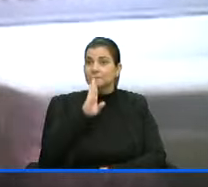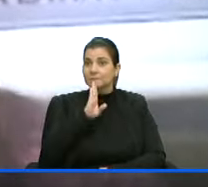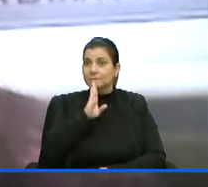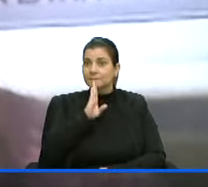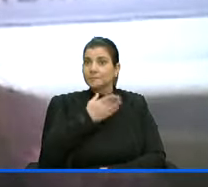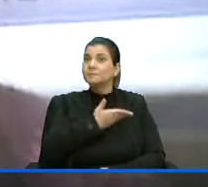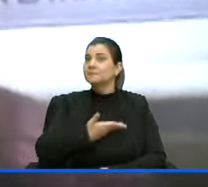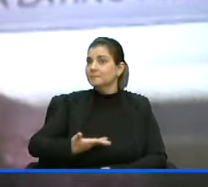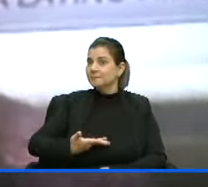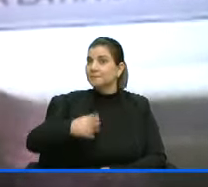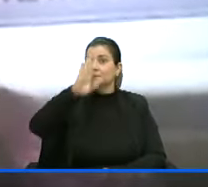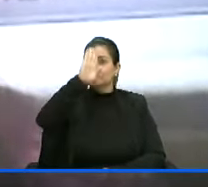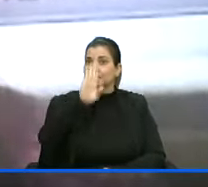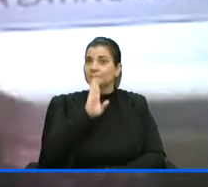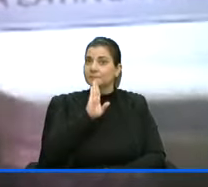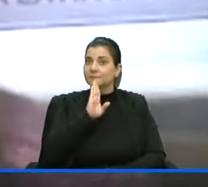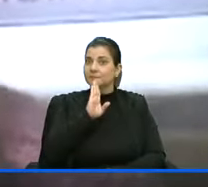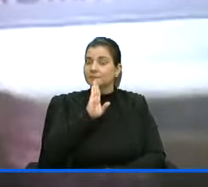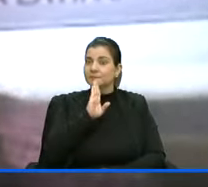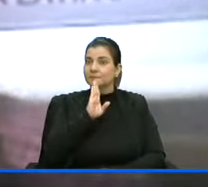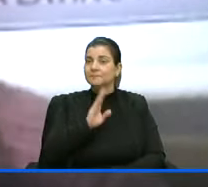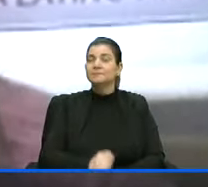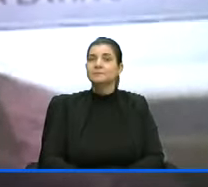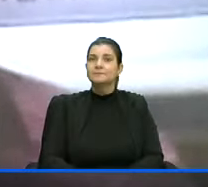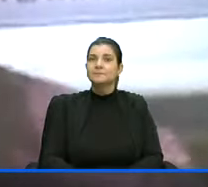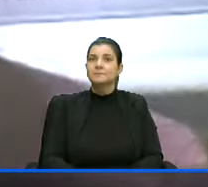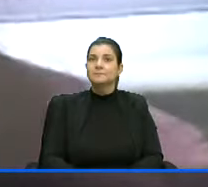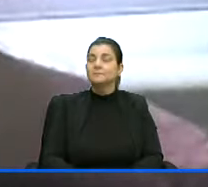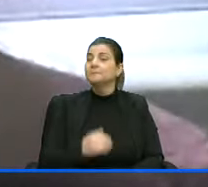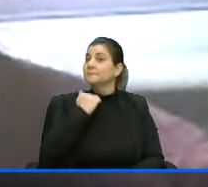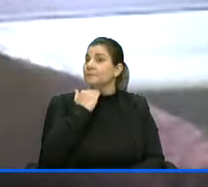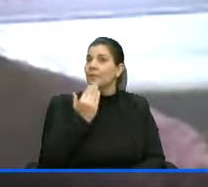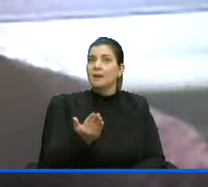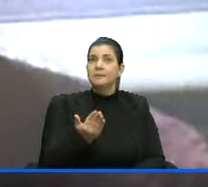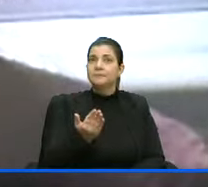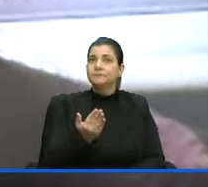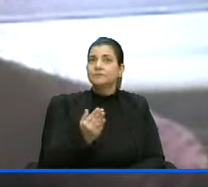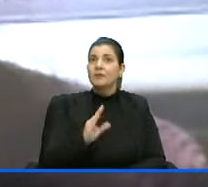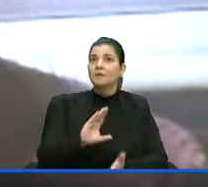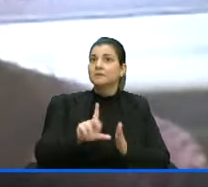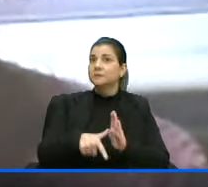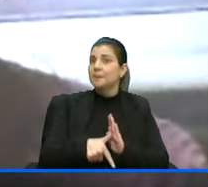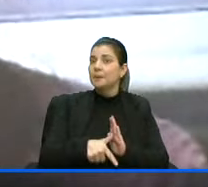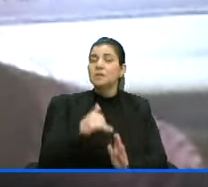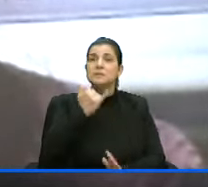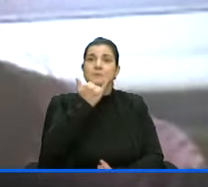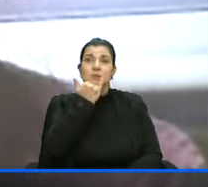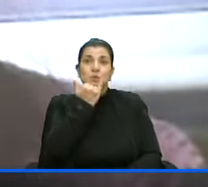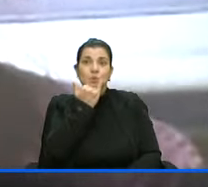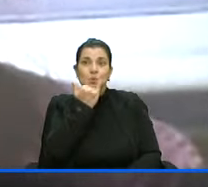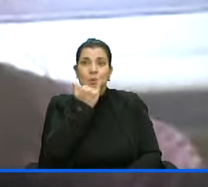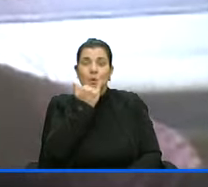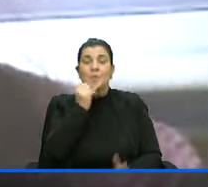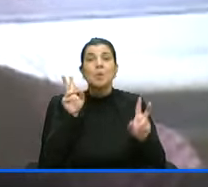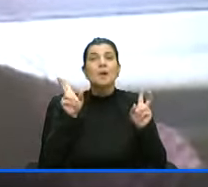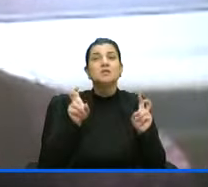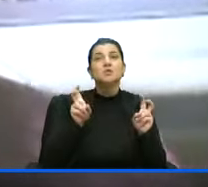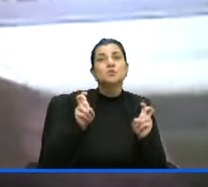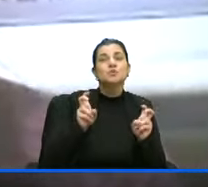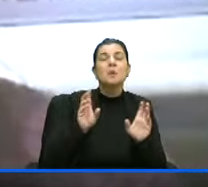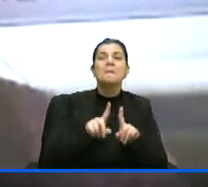e gratuita, de preferência popular. Então não adianta botar aí depois, me perdoe aí o termo, né?